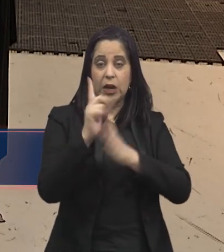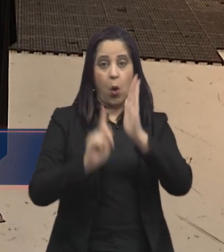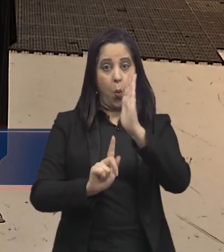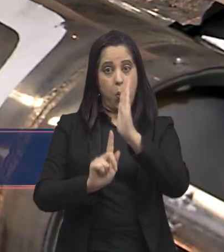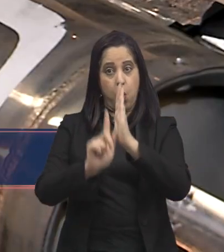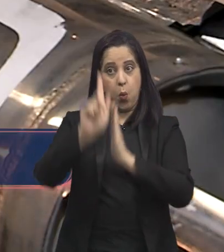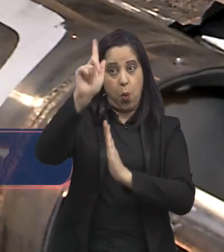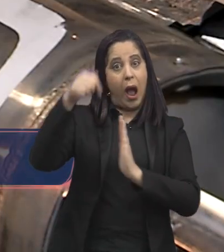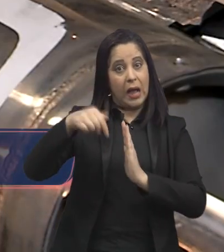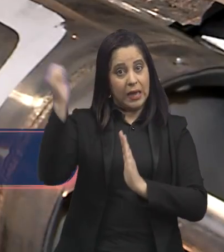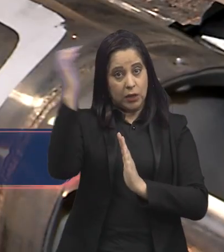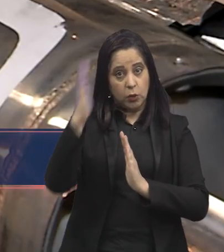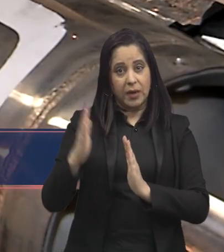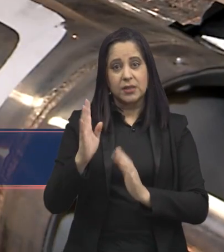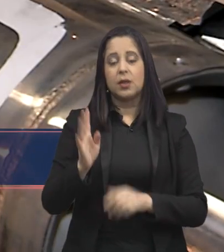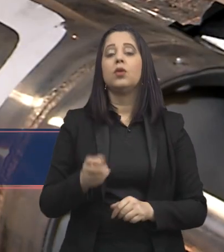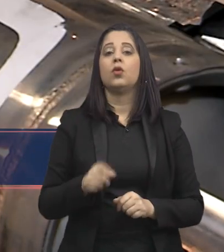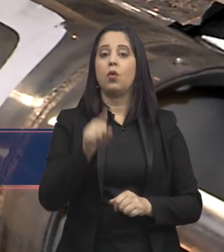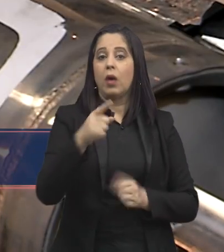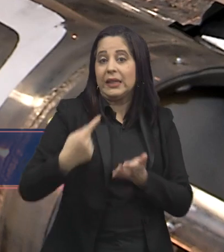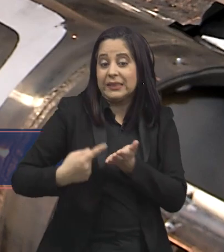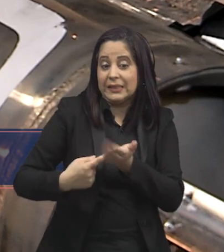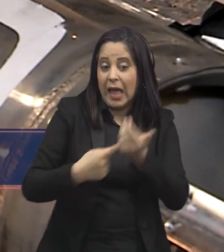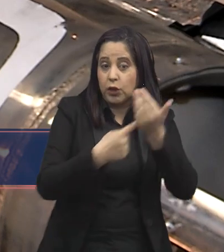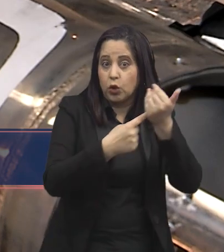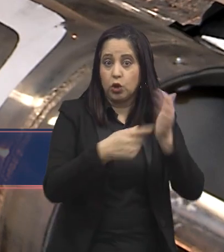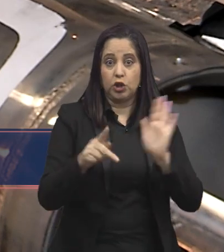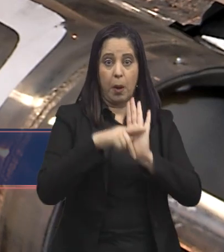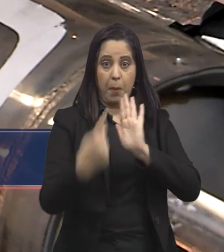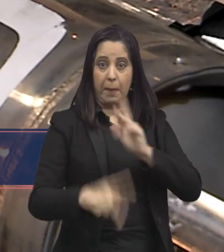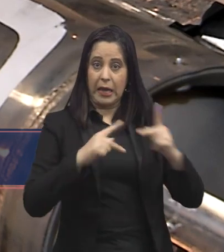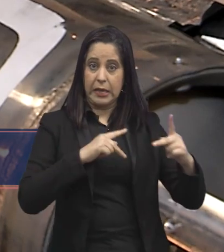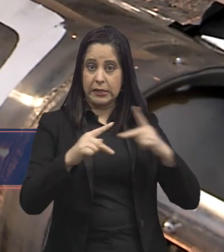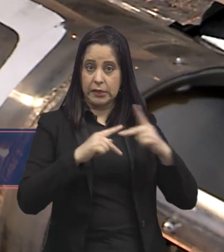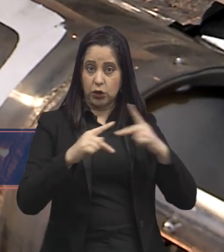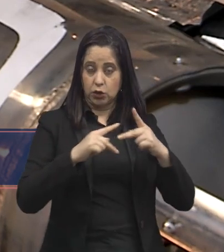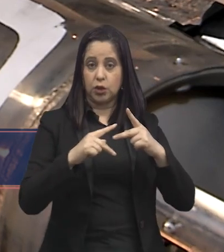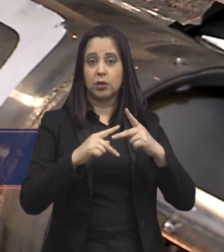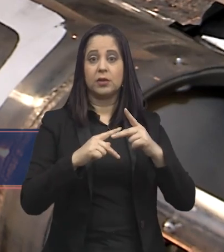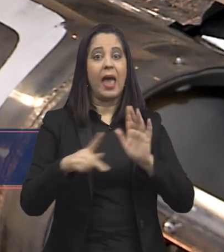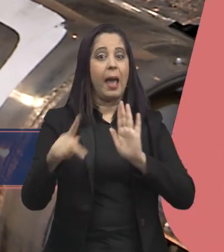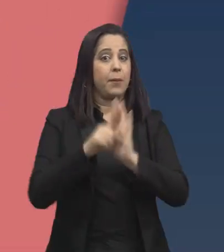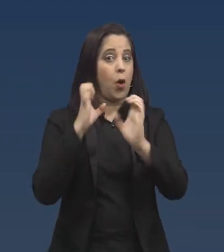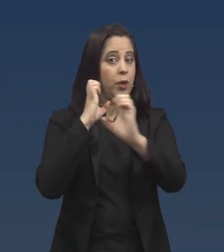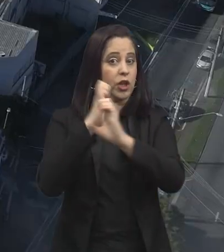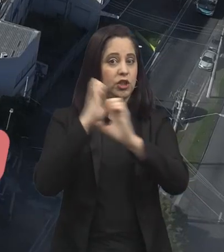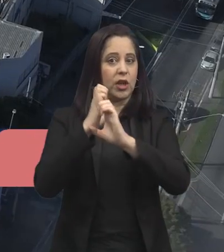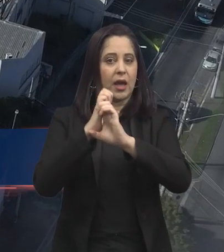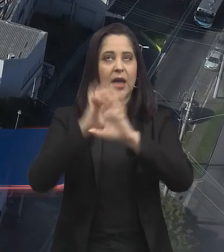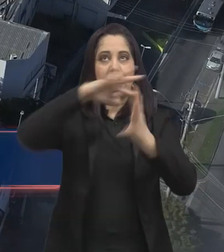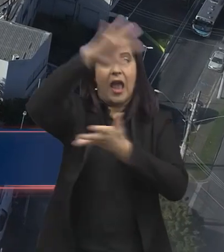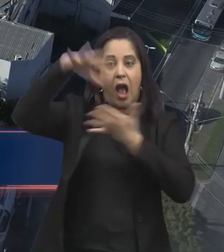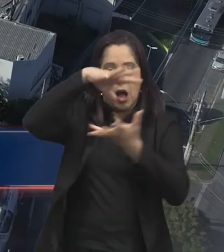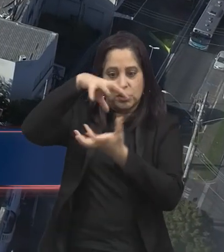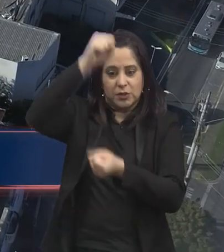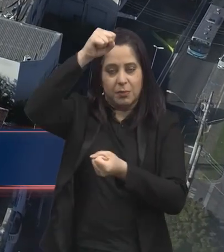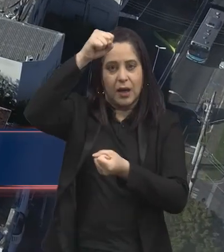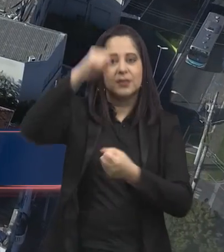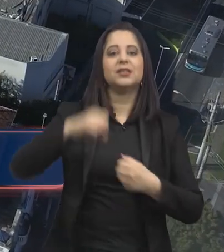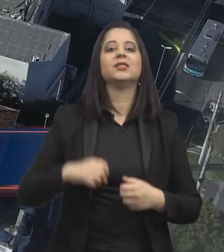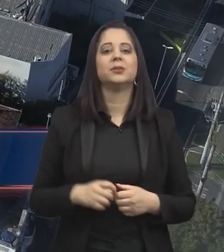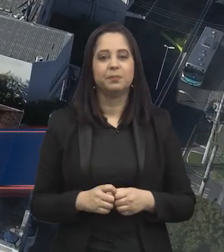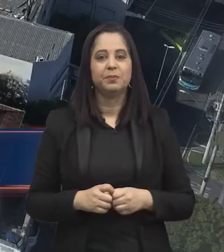do Brasil. Conheça a tecnologia joseense que é marco na engenharia aeroespacial. E uma expedição